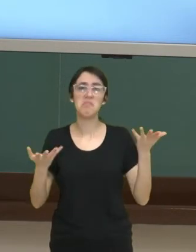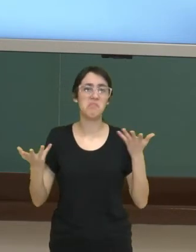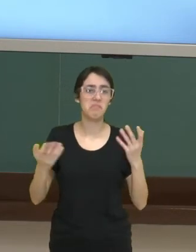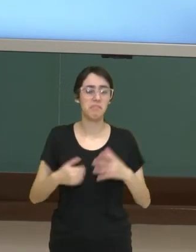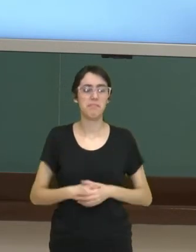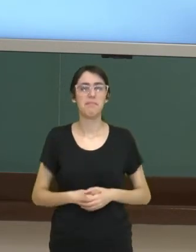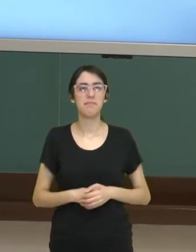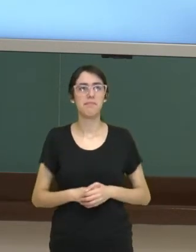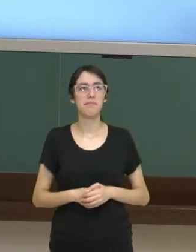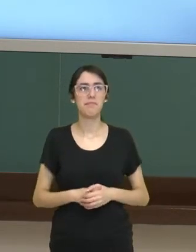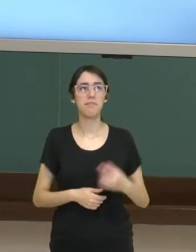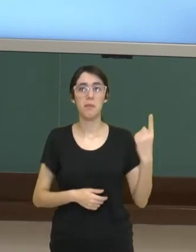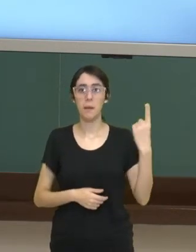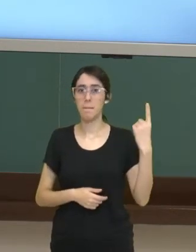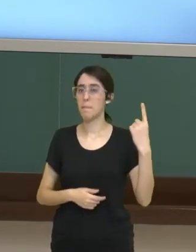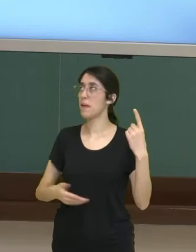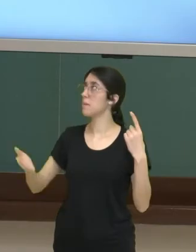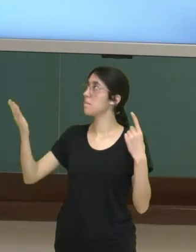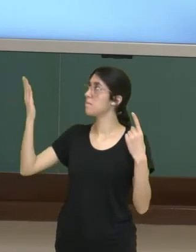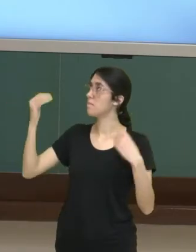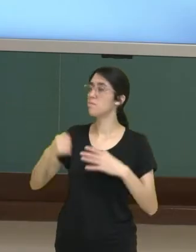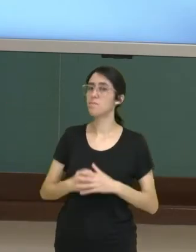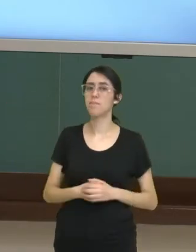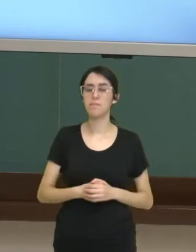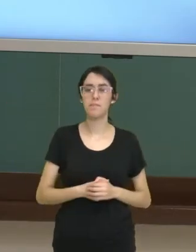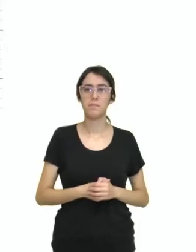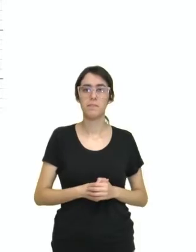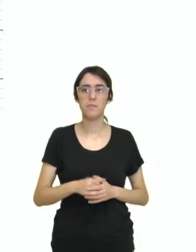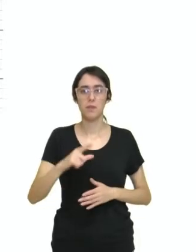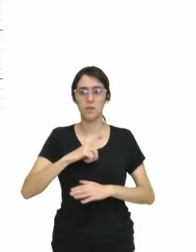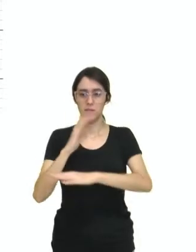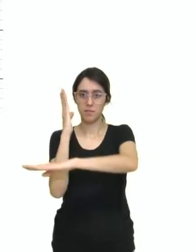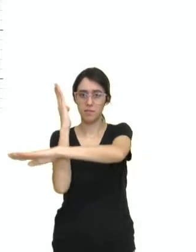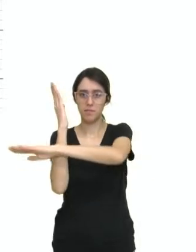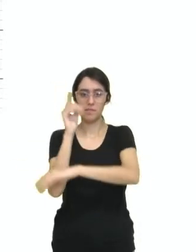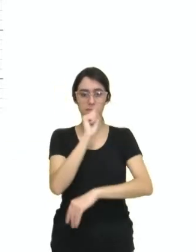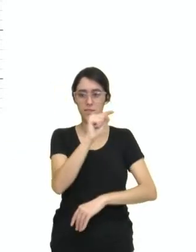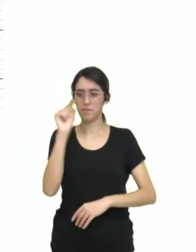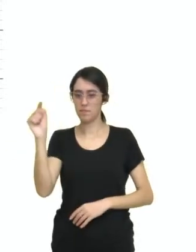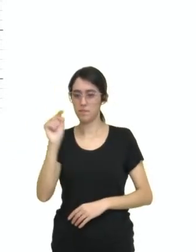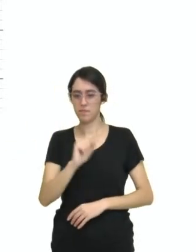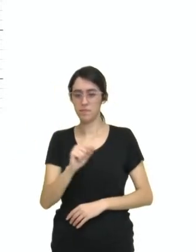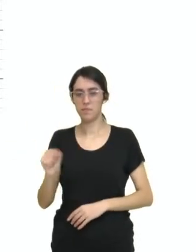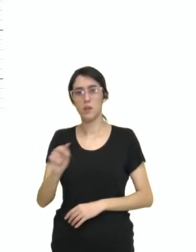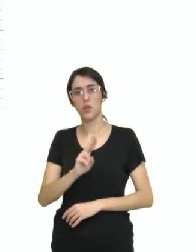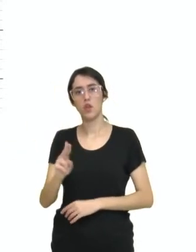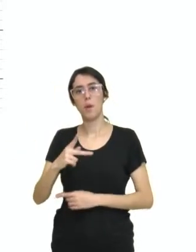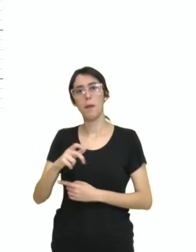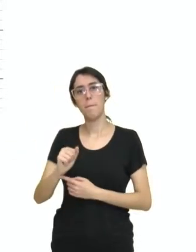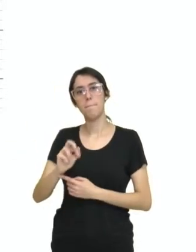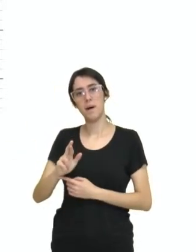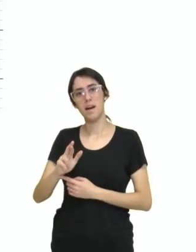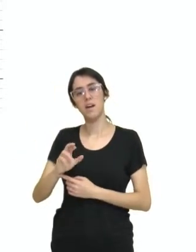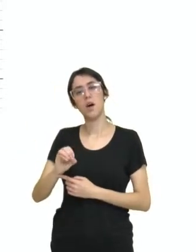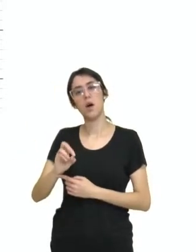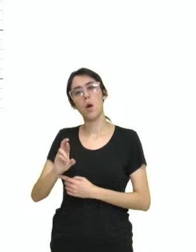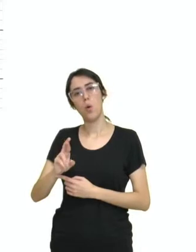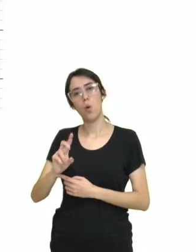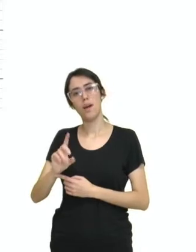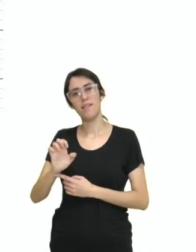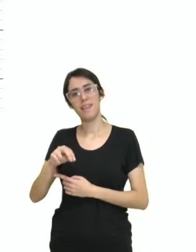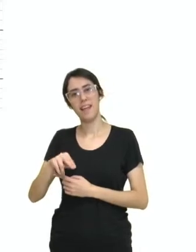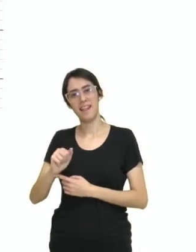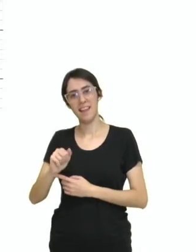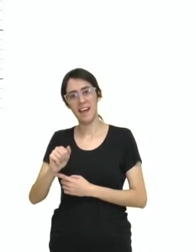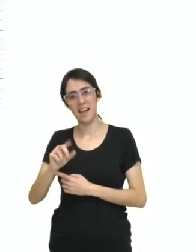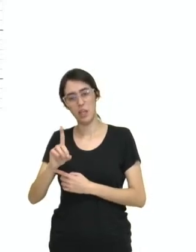são verdadeiras. A primeira, os pontos num plano cartesiano são conhecidos como par ordenado. Verdadeiro, né? Par, porque